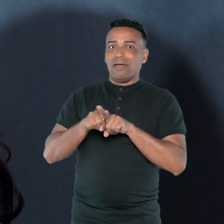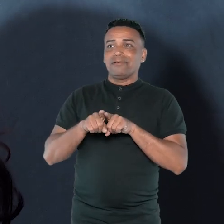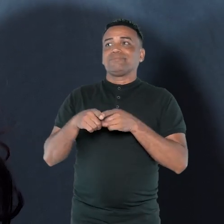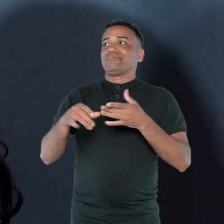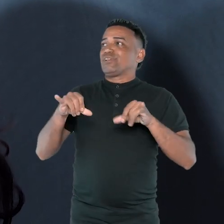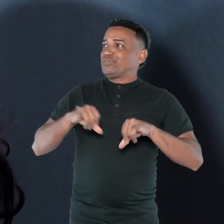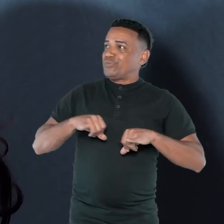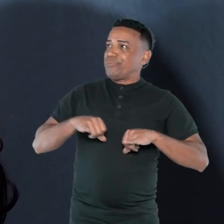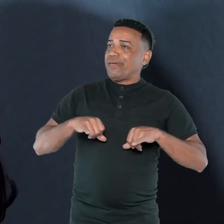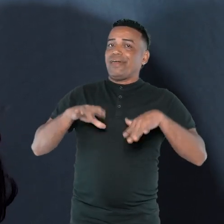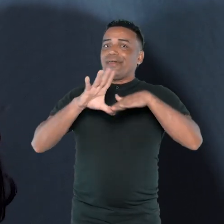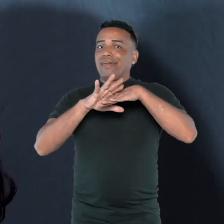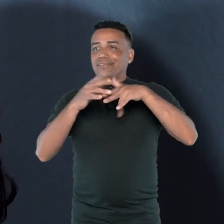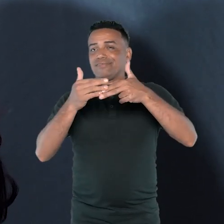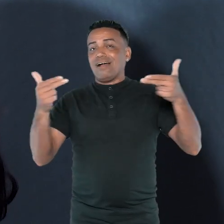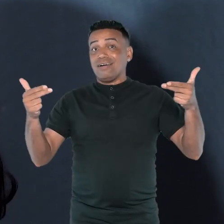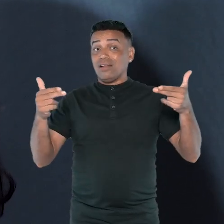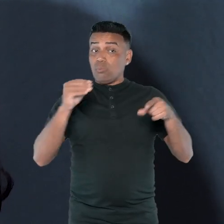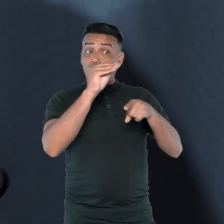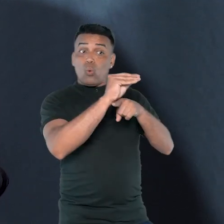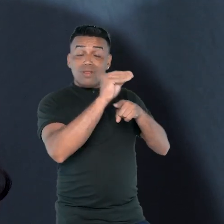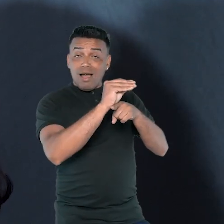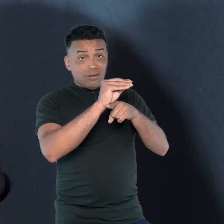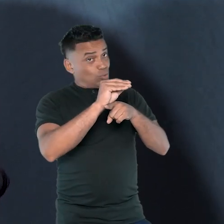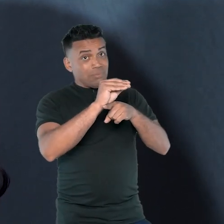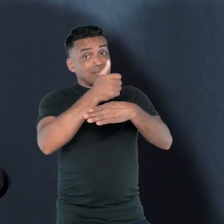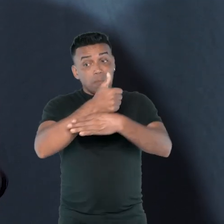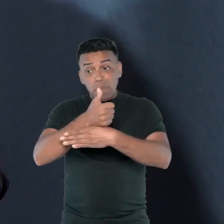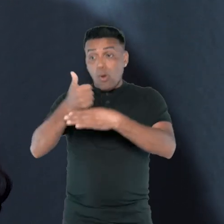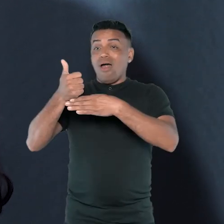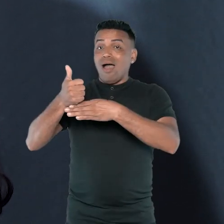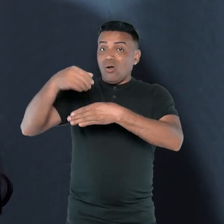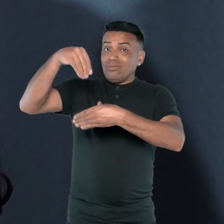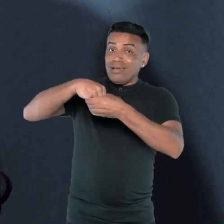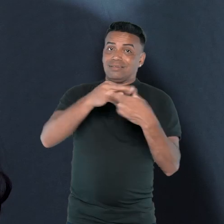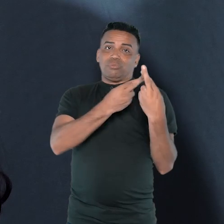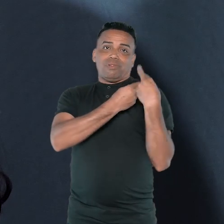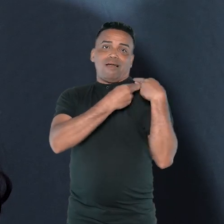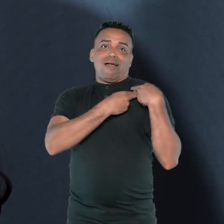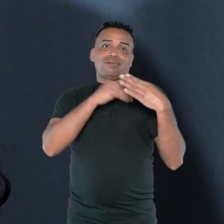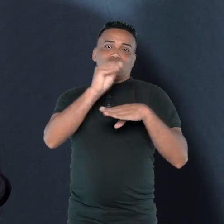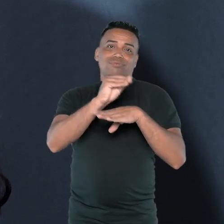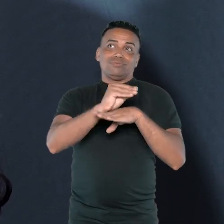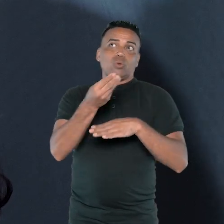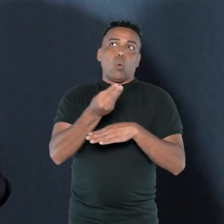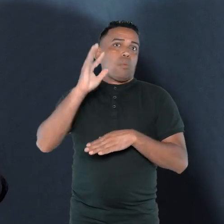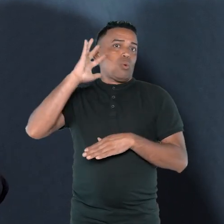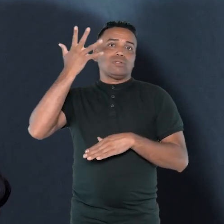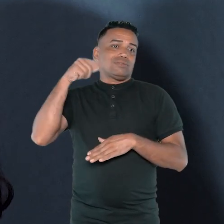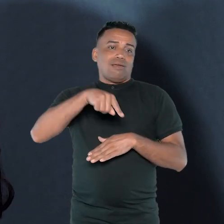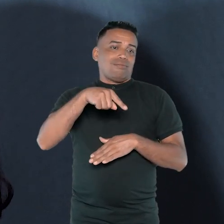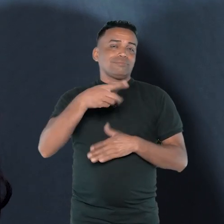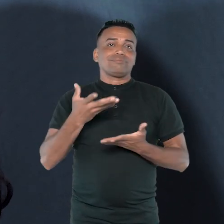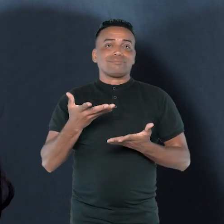de sofrimentos, não pelo cuidado em si, mas por toda uma moral em cima do cuidado, sobre como que ele deveria ser